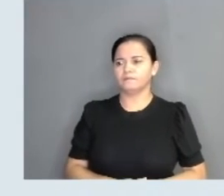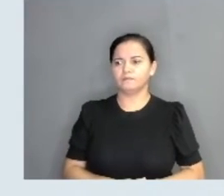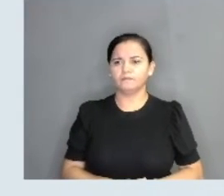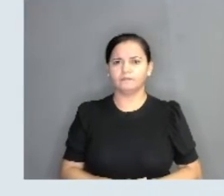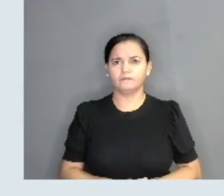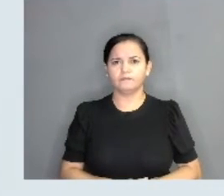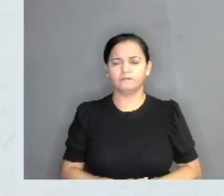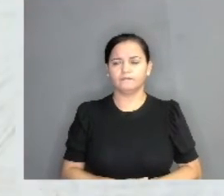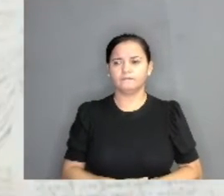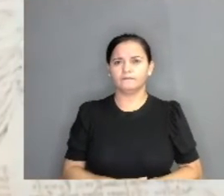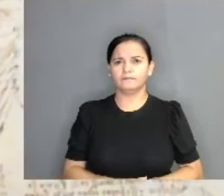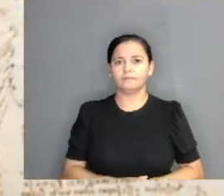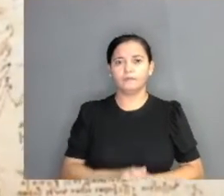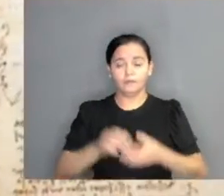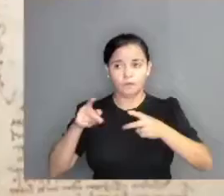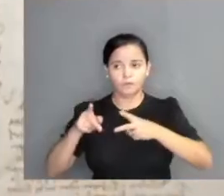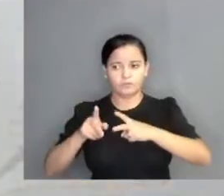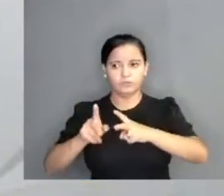Segue então.